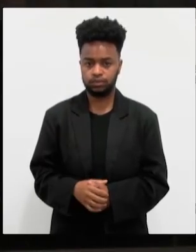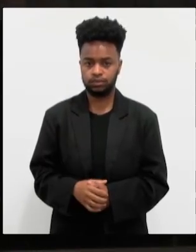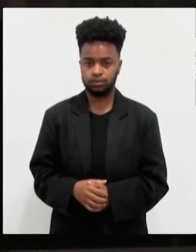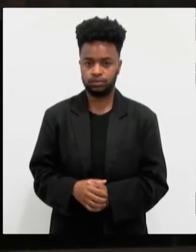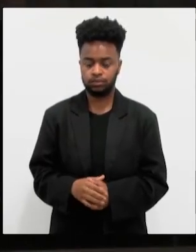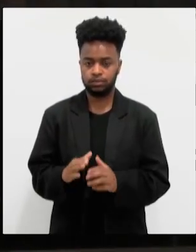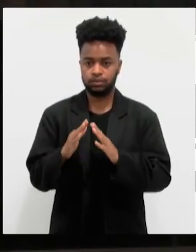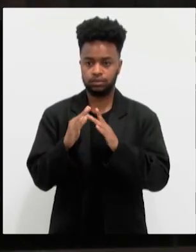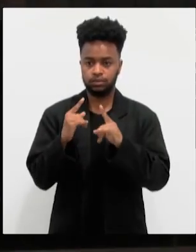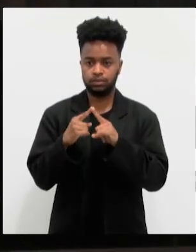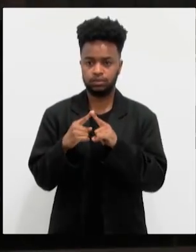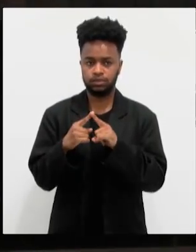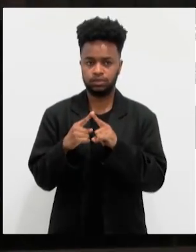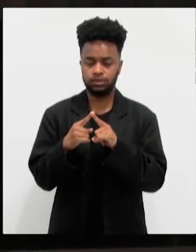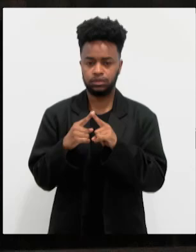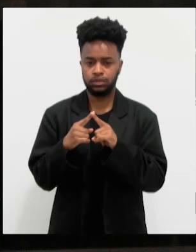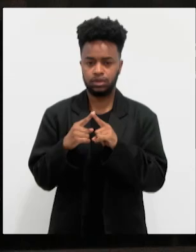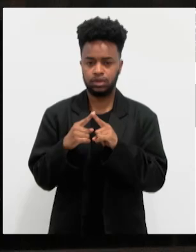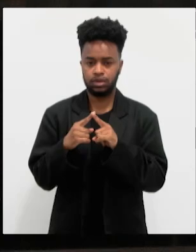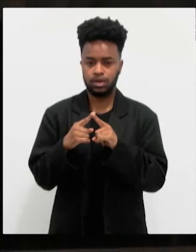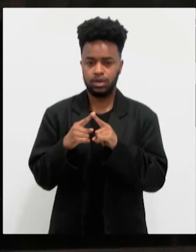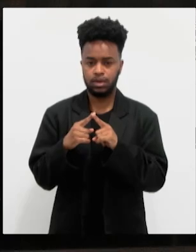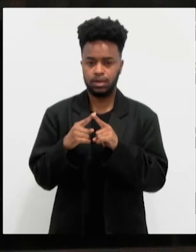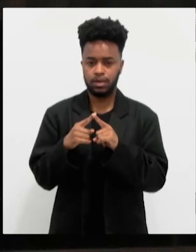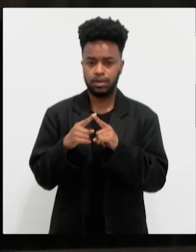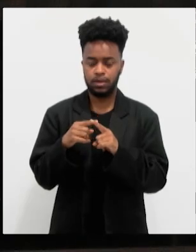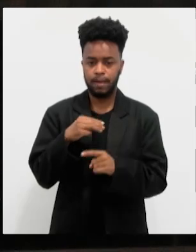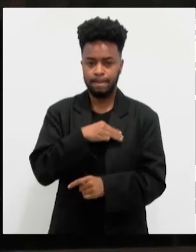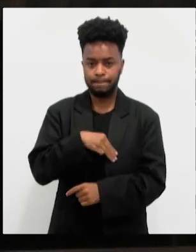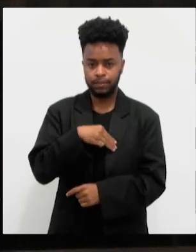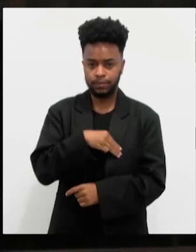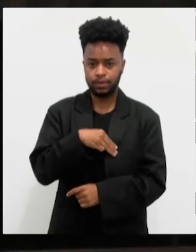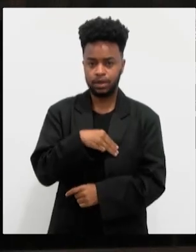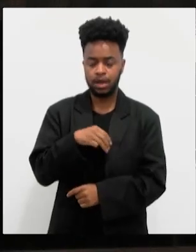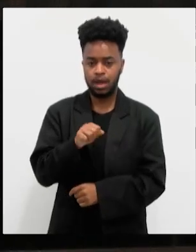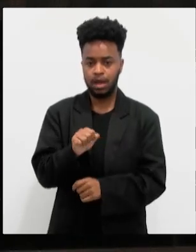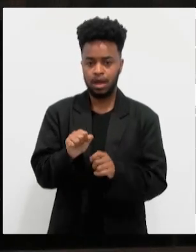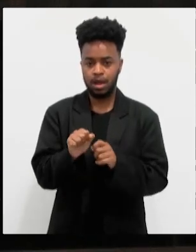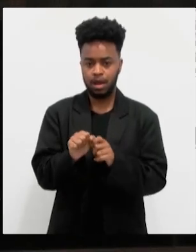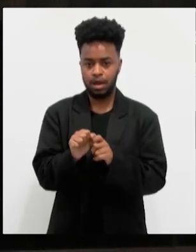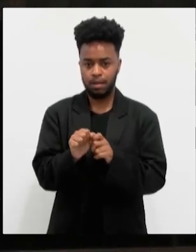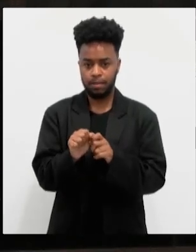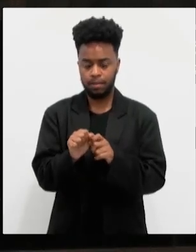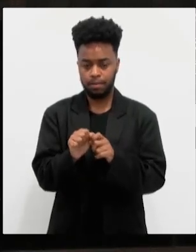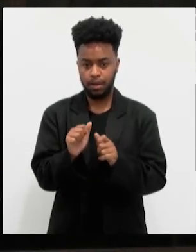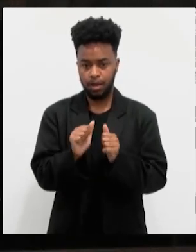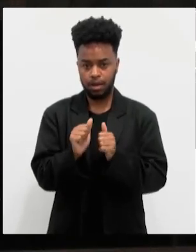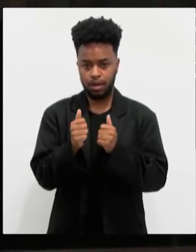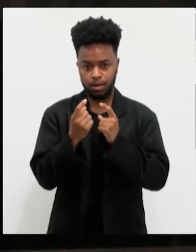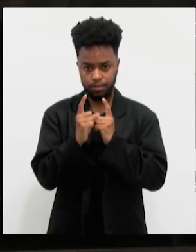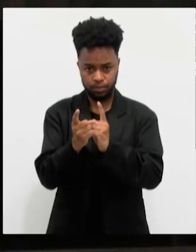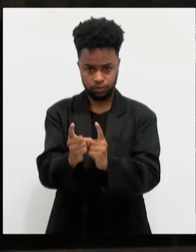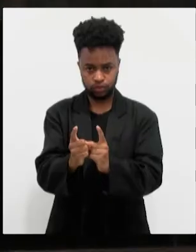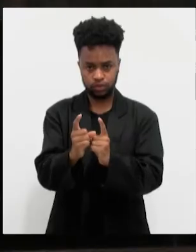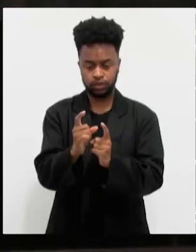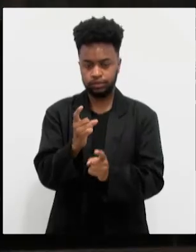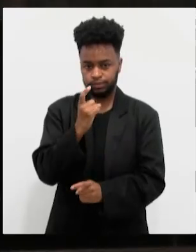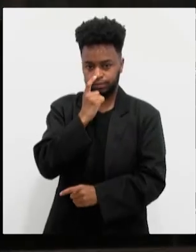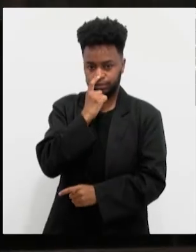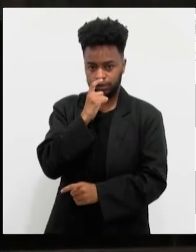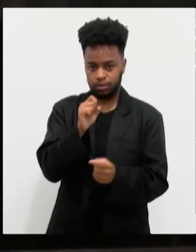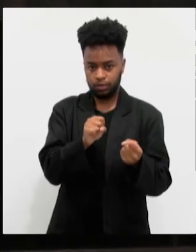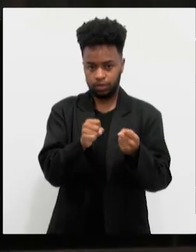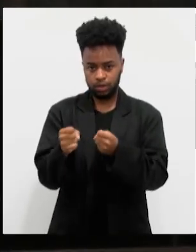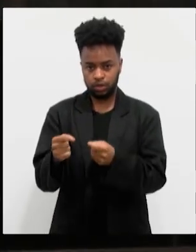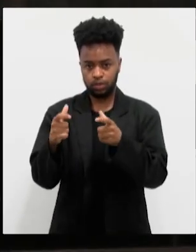da Igreja Ministério Apostólico, Intimidade e Poder, lá de